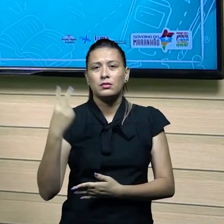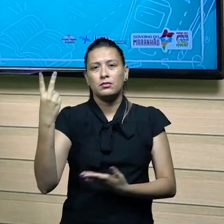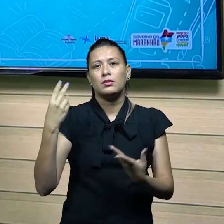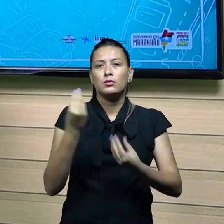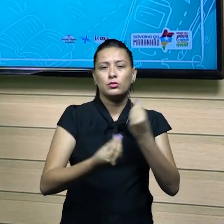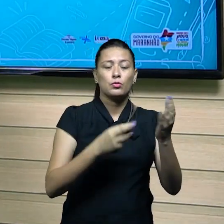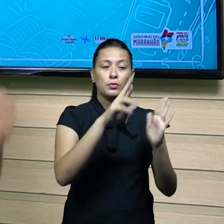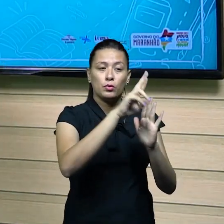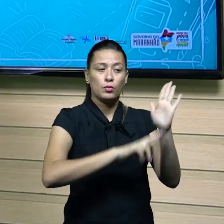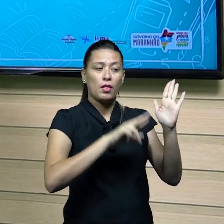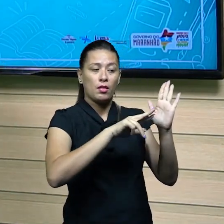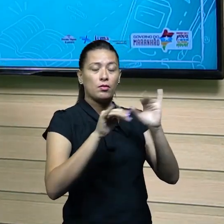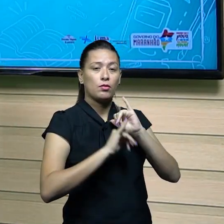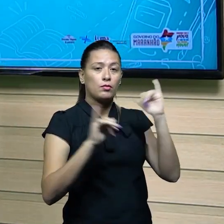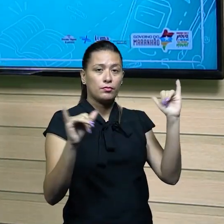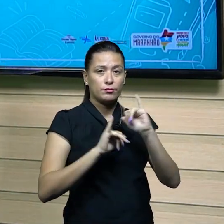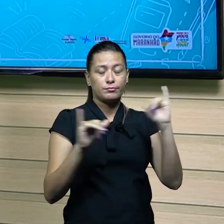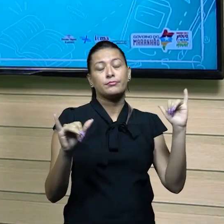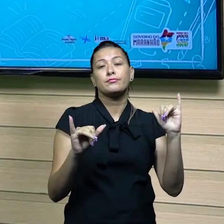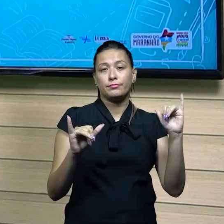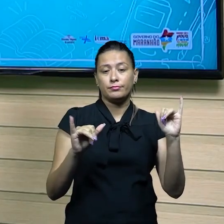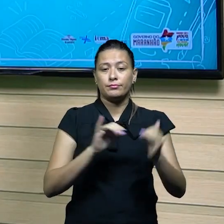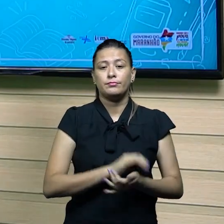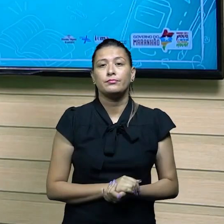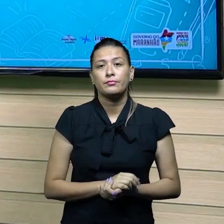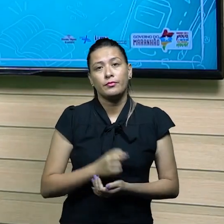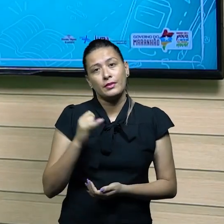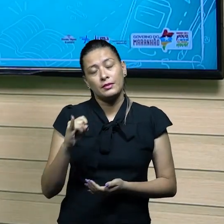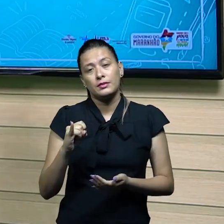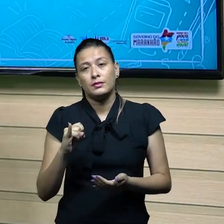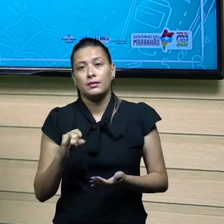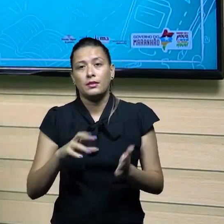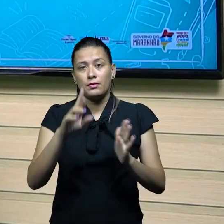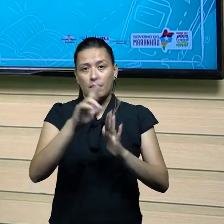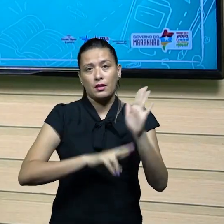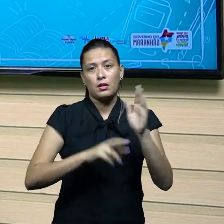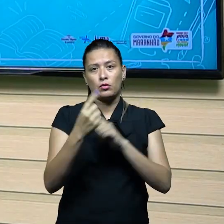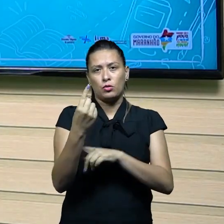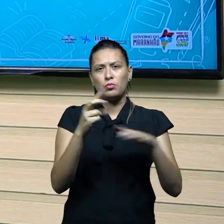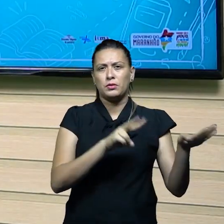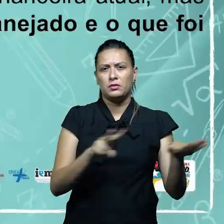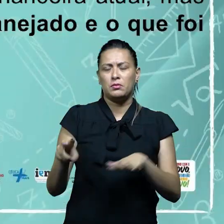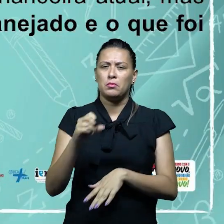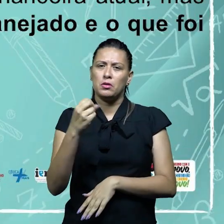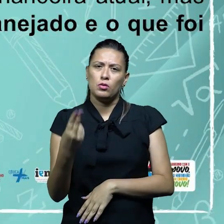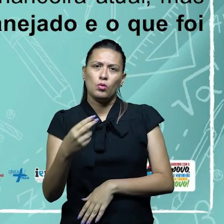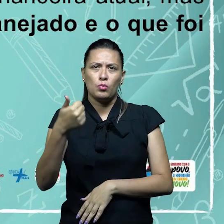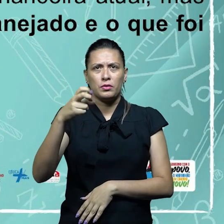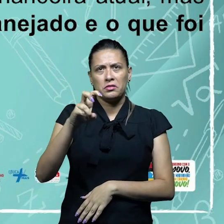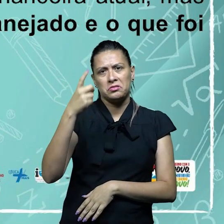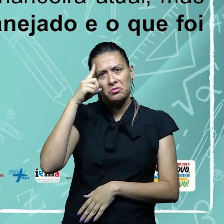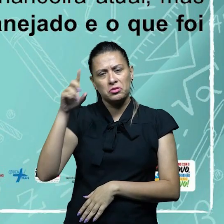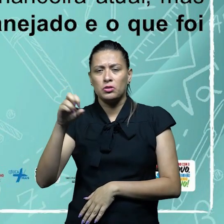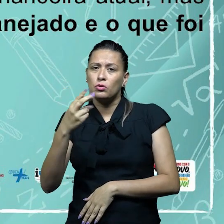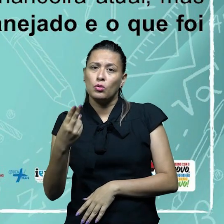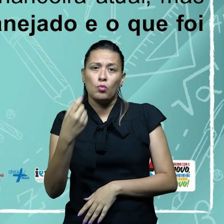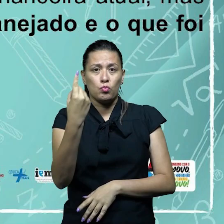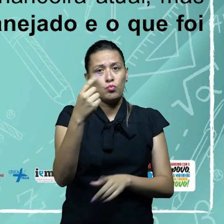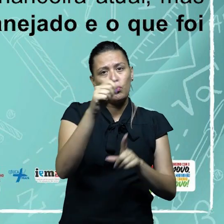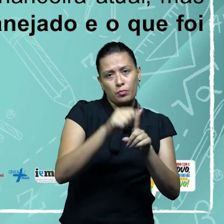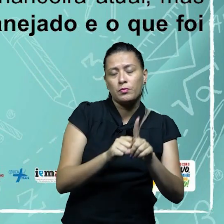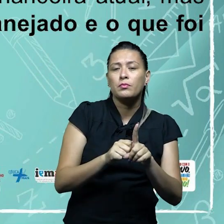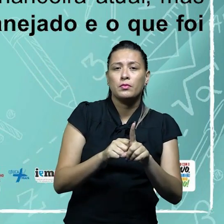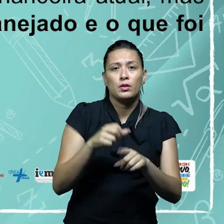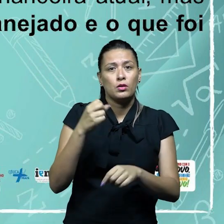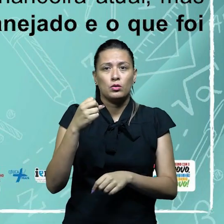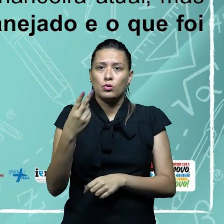relatório que equivale a uma semana, a 15 dias, a um mês ou até mesmo um ano, para eu fazer essa análise também. Determinado período de tempo,